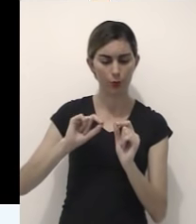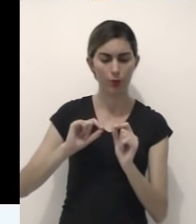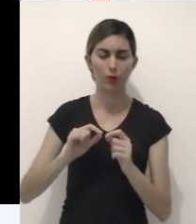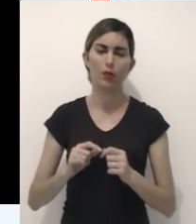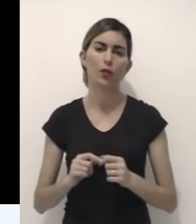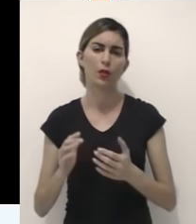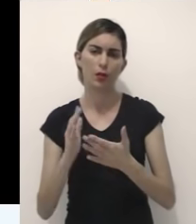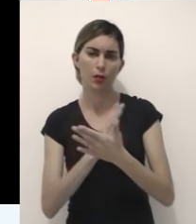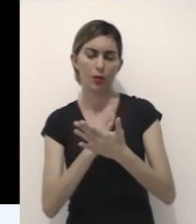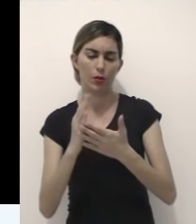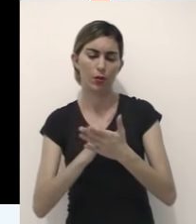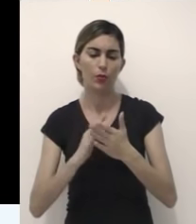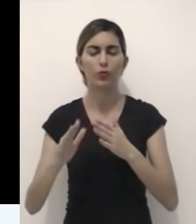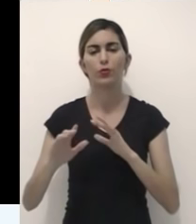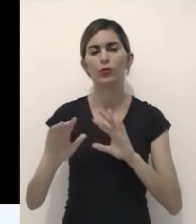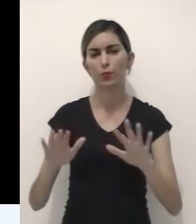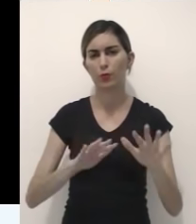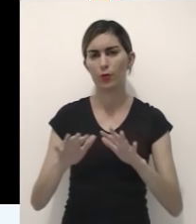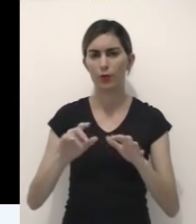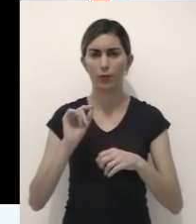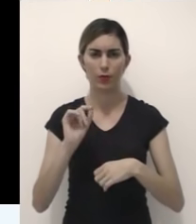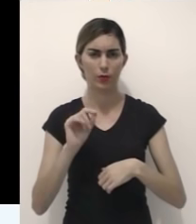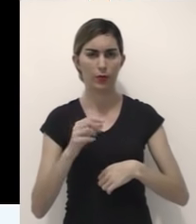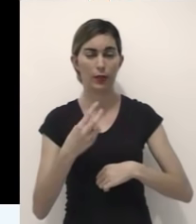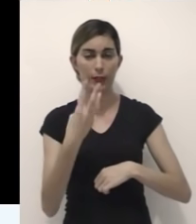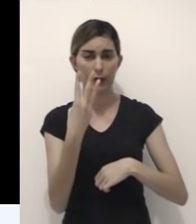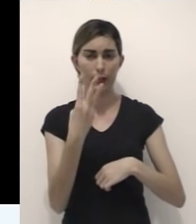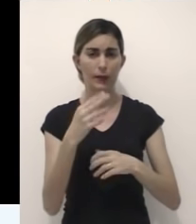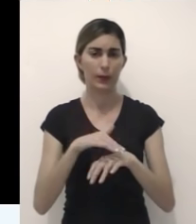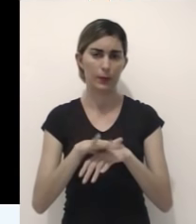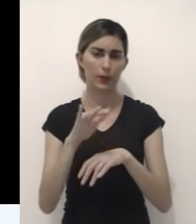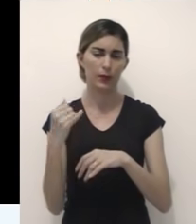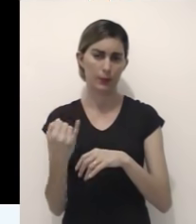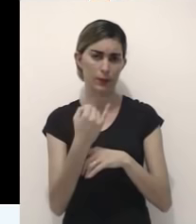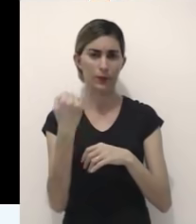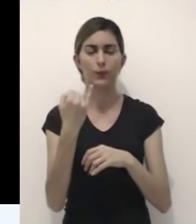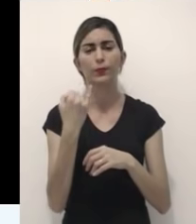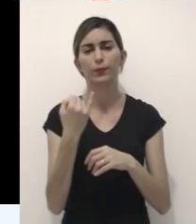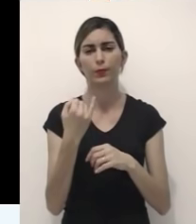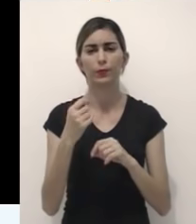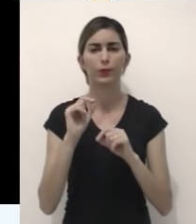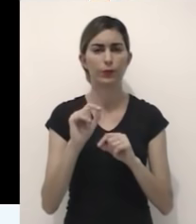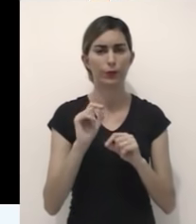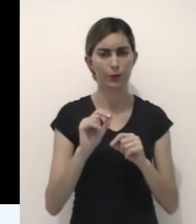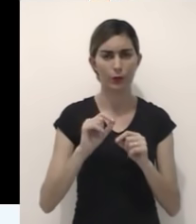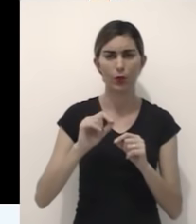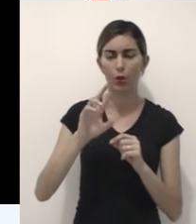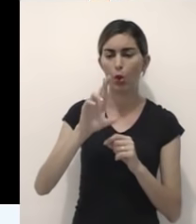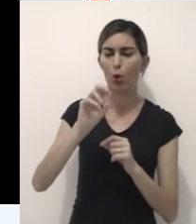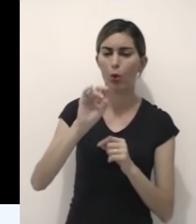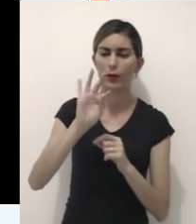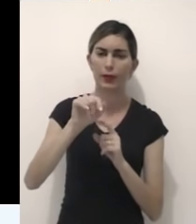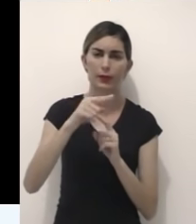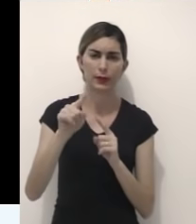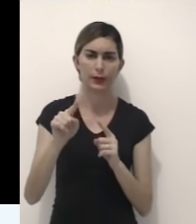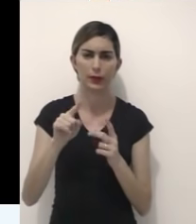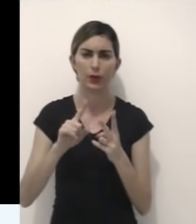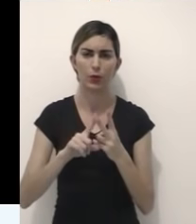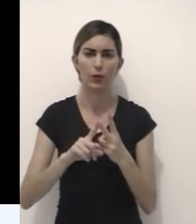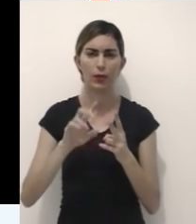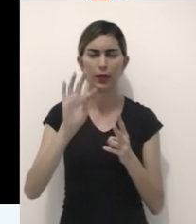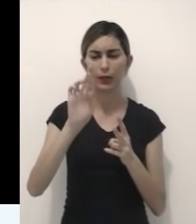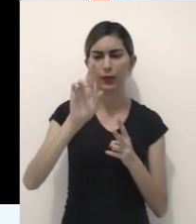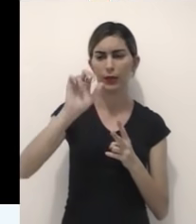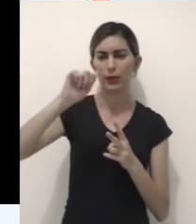realiza alguns movimentos, dos quais 3 são mais importantes, que são a